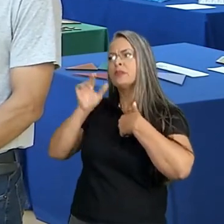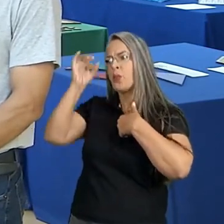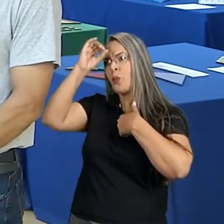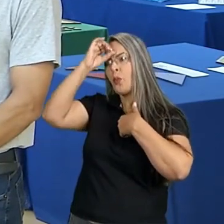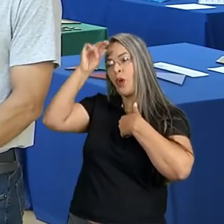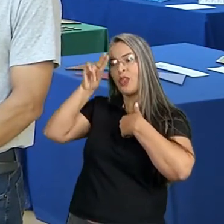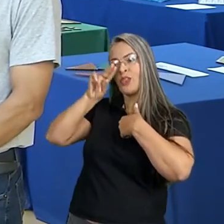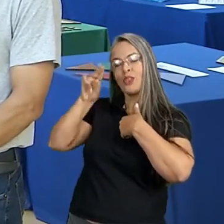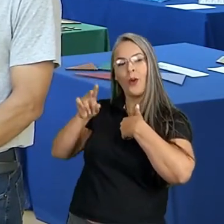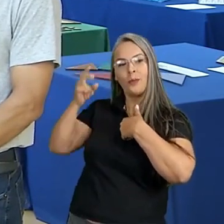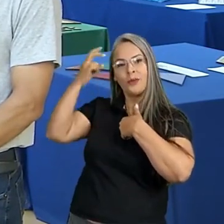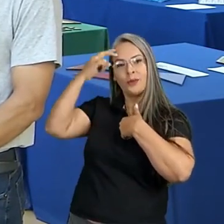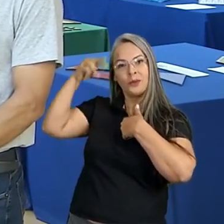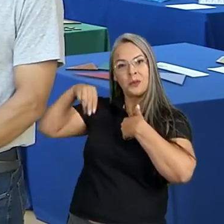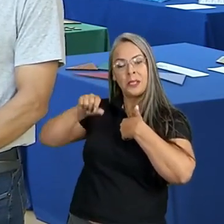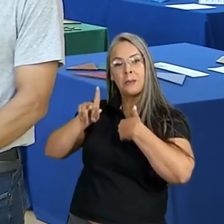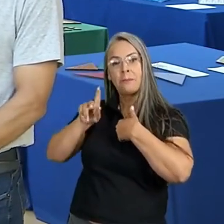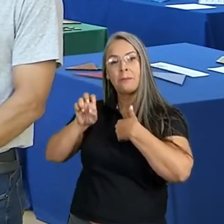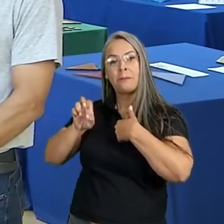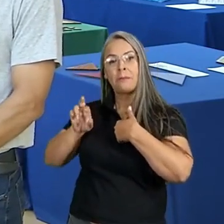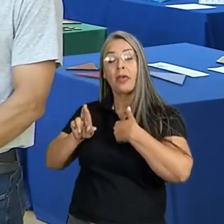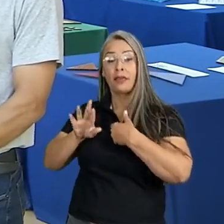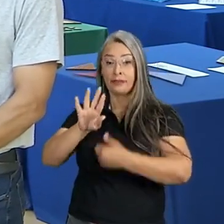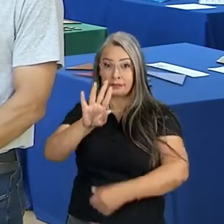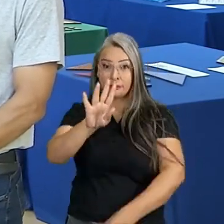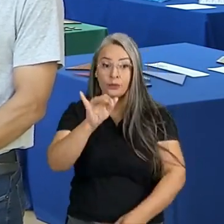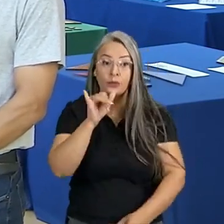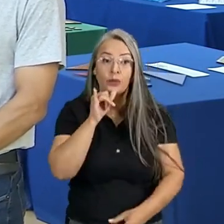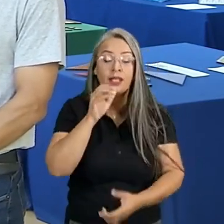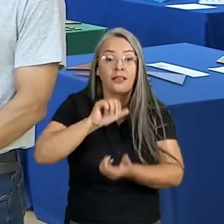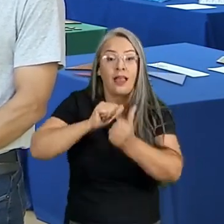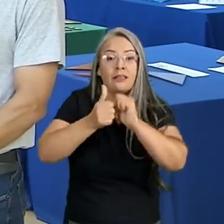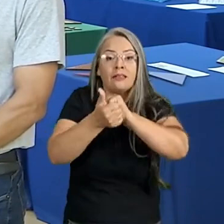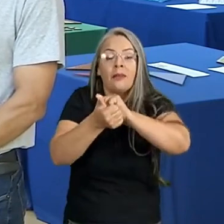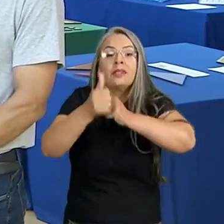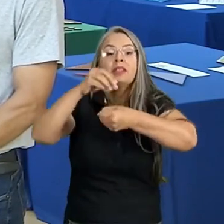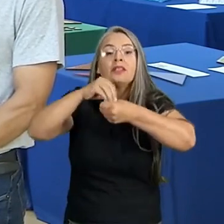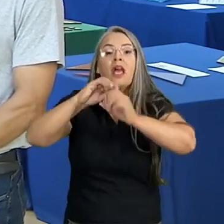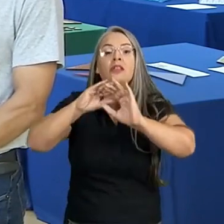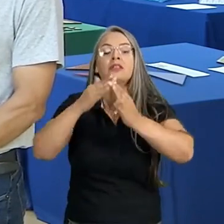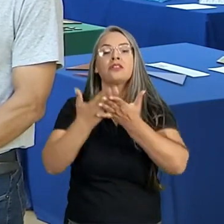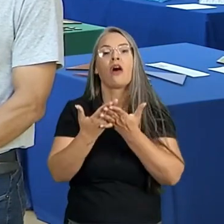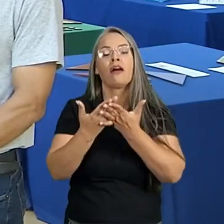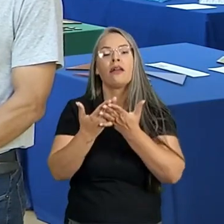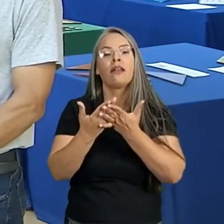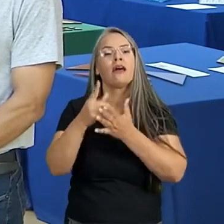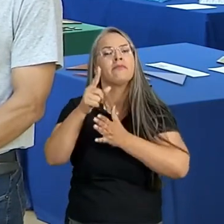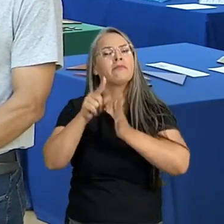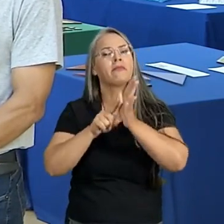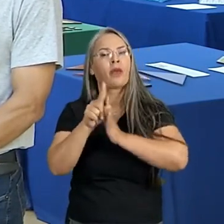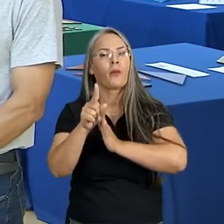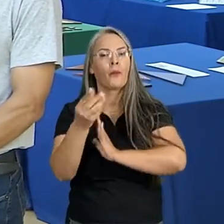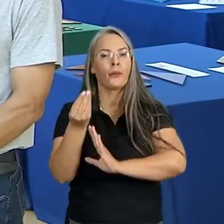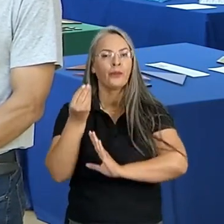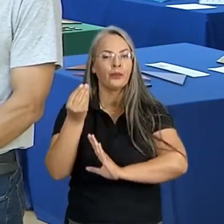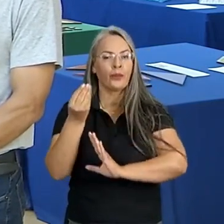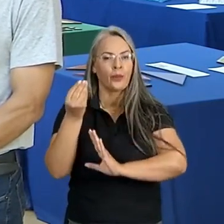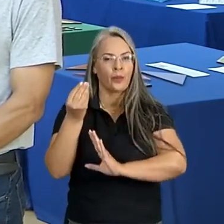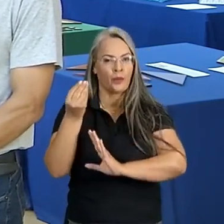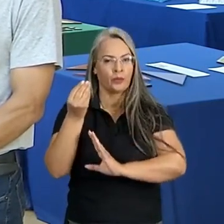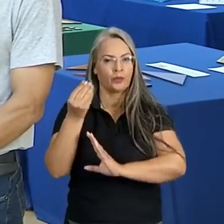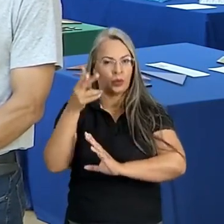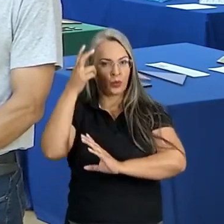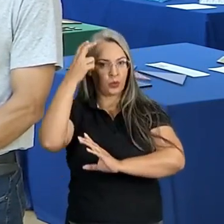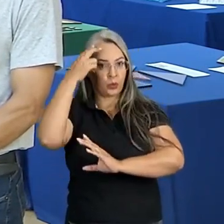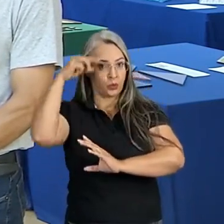desenvolver competências e habilidades em nossos estudantes né Professor Como que essa cultura make pode ajudar